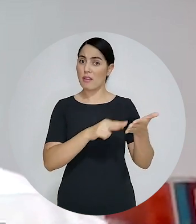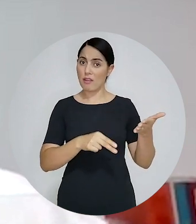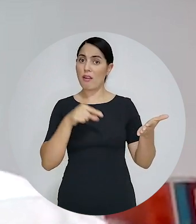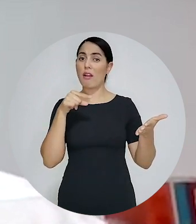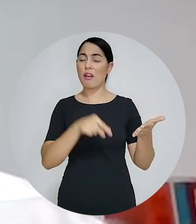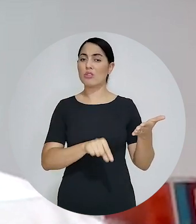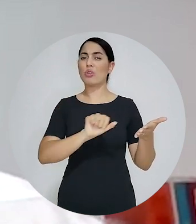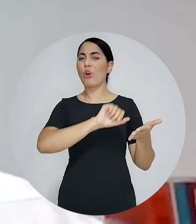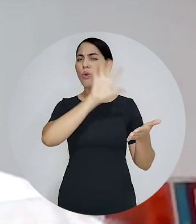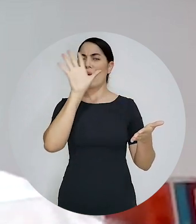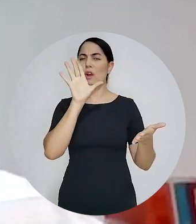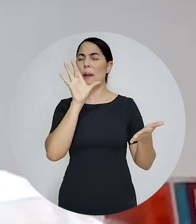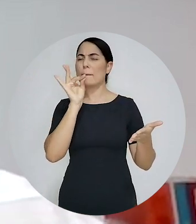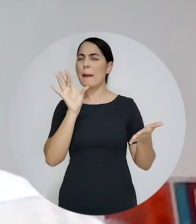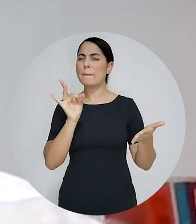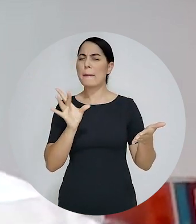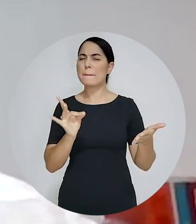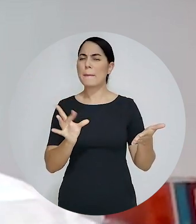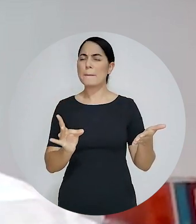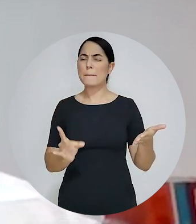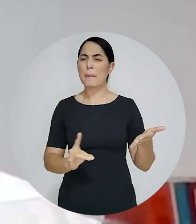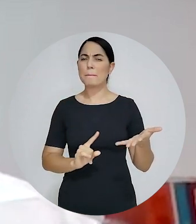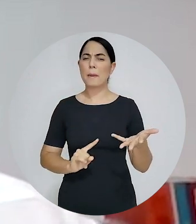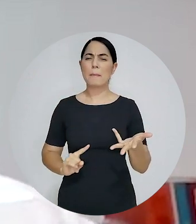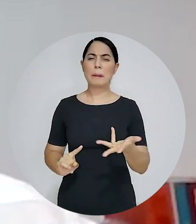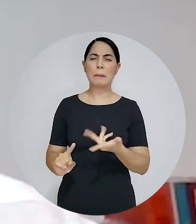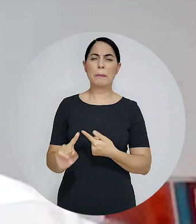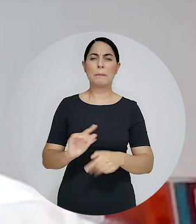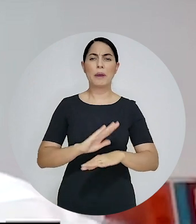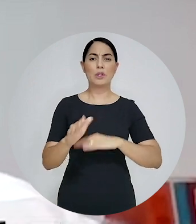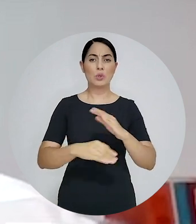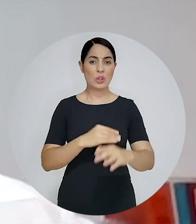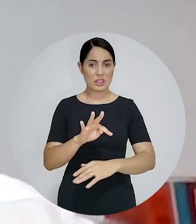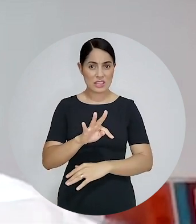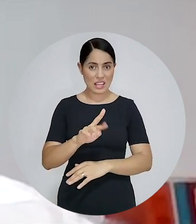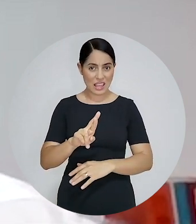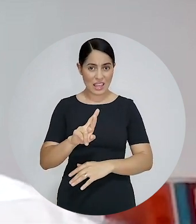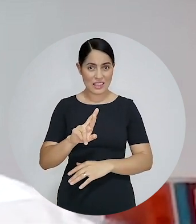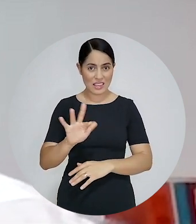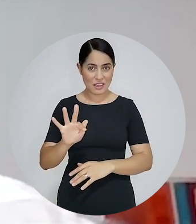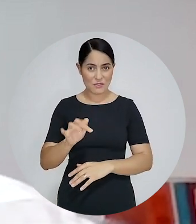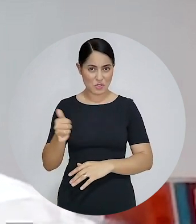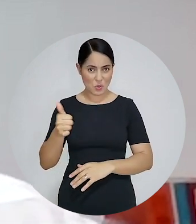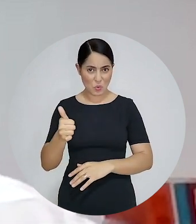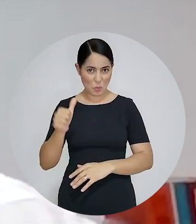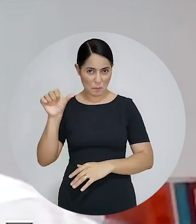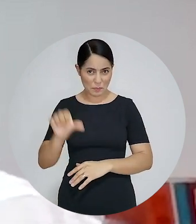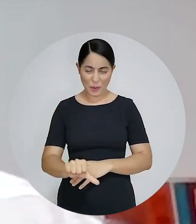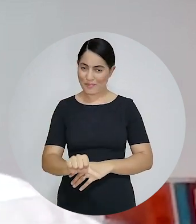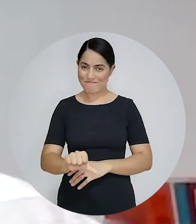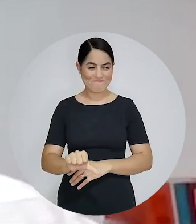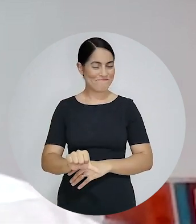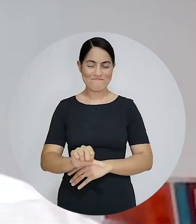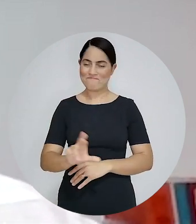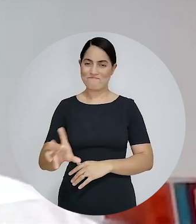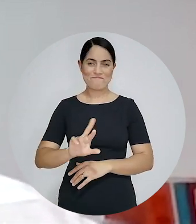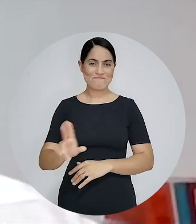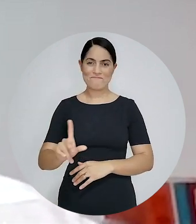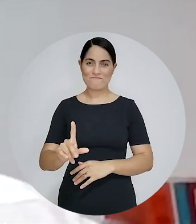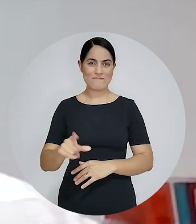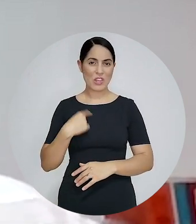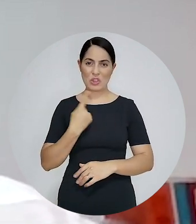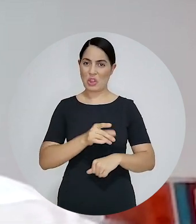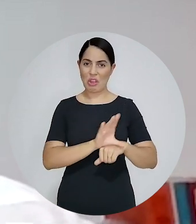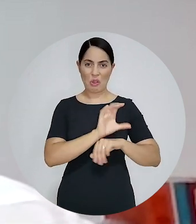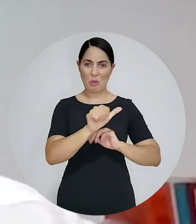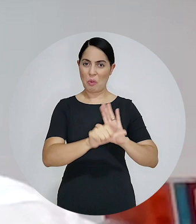relatórios de excesso de demanda, de congestionamento de demanda, e todos eles o TRF1 não é o pior. Então, nós entendemos